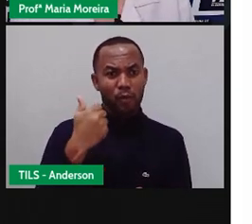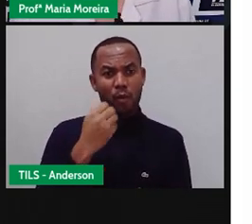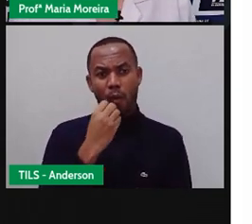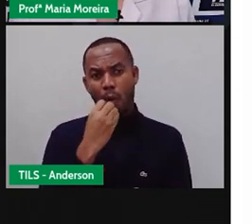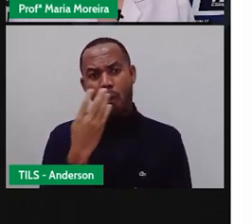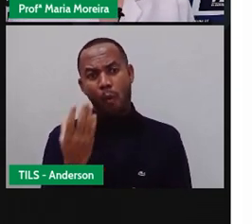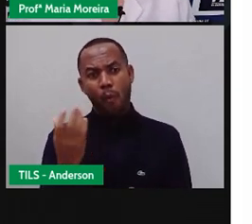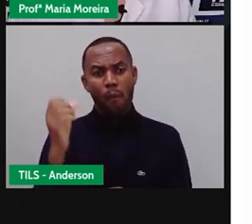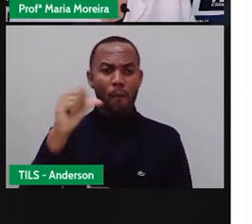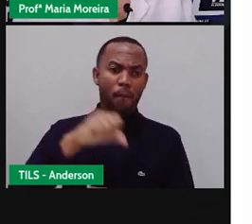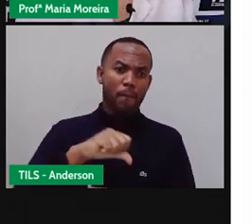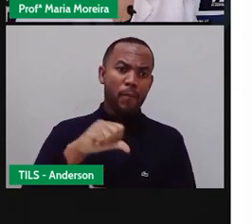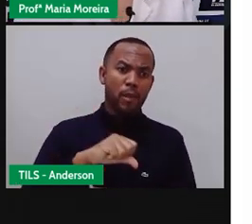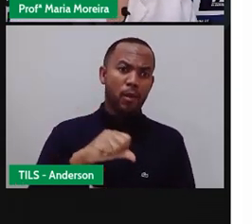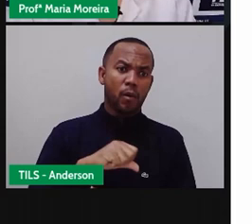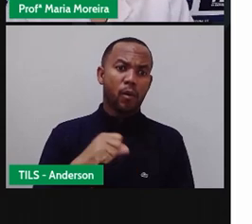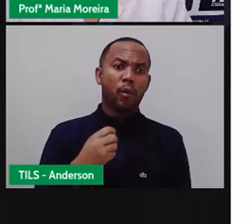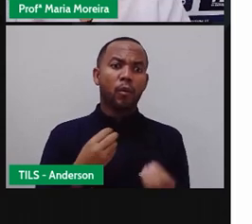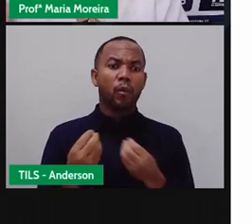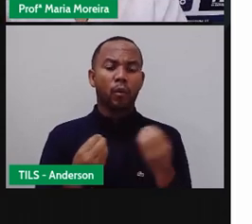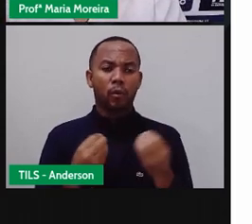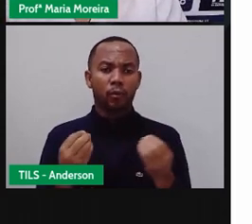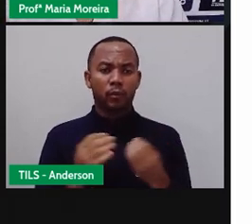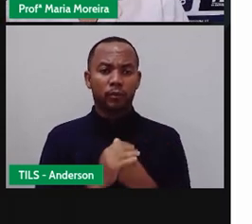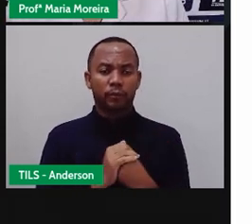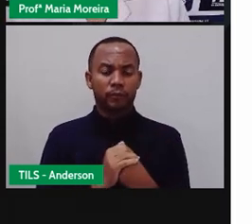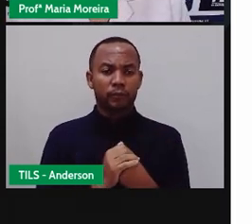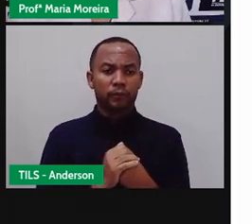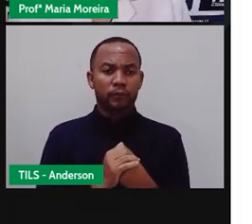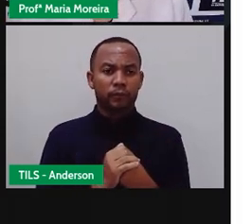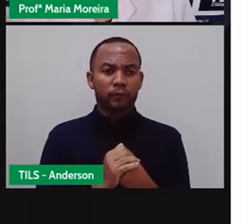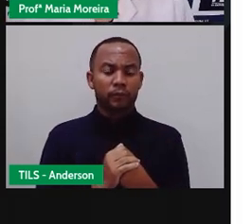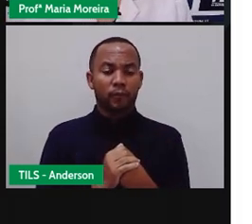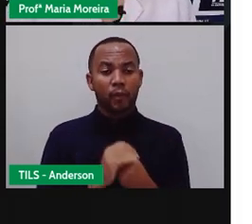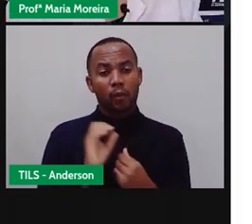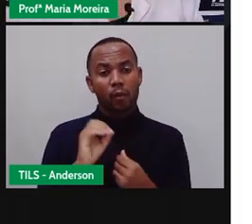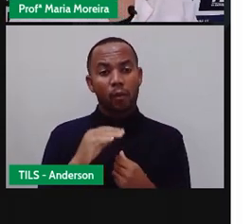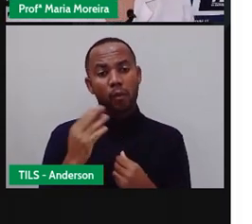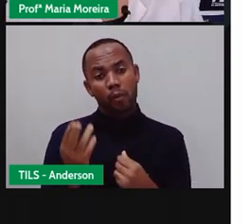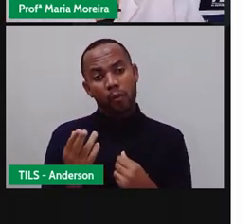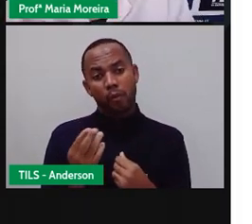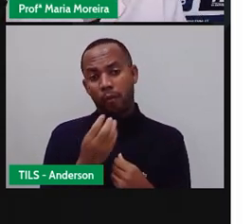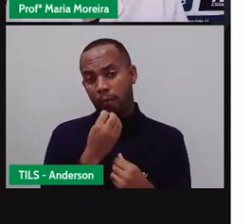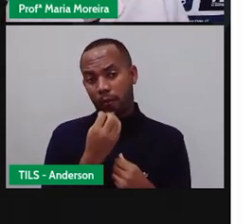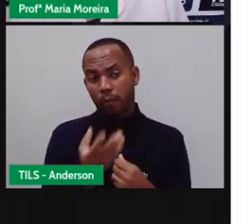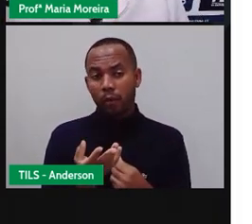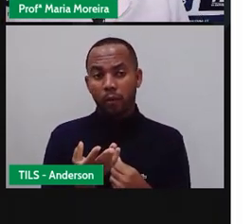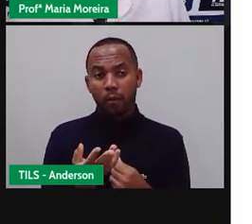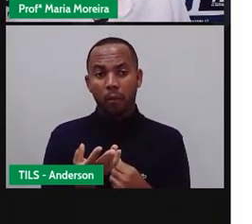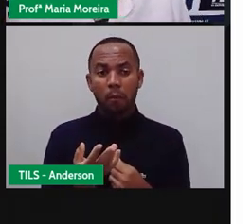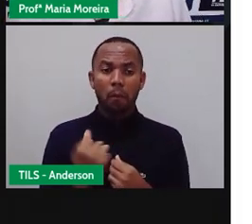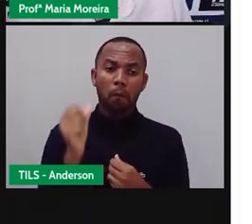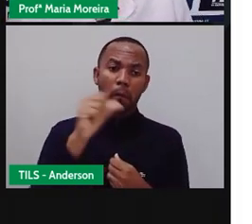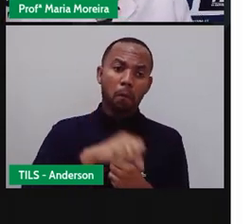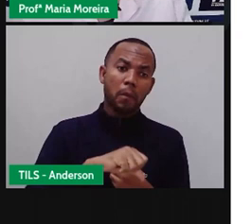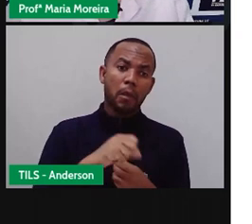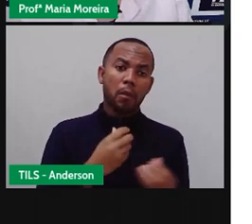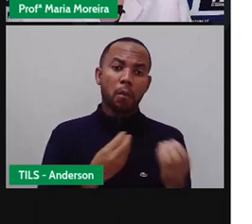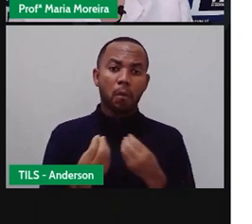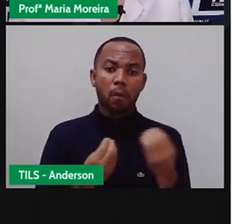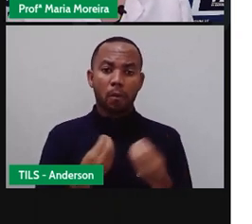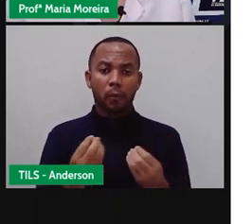negativo bom se é benéfico ou maléfico ou seja se ele é bom ou ruim